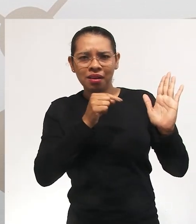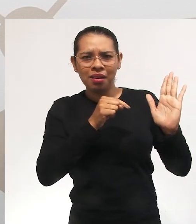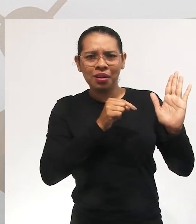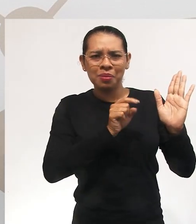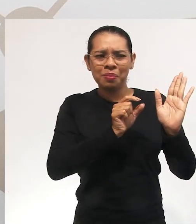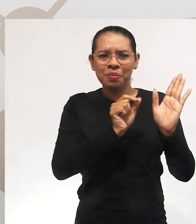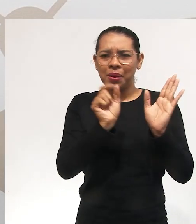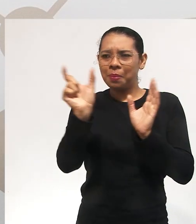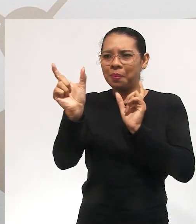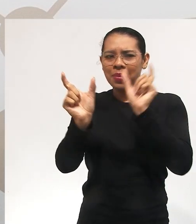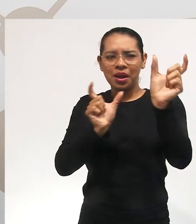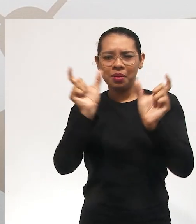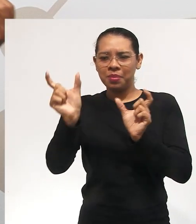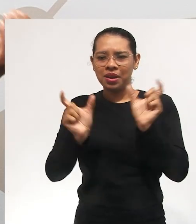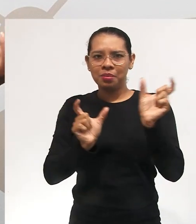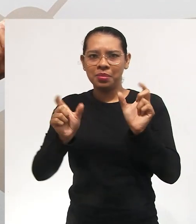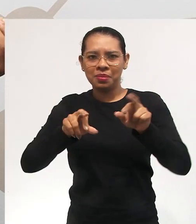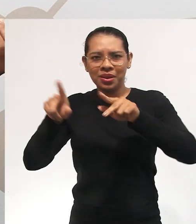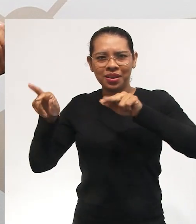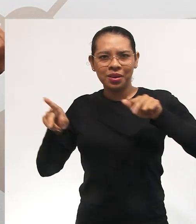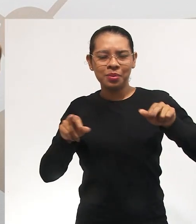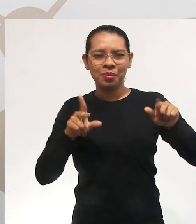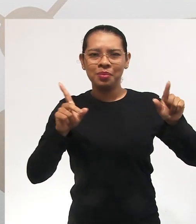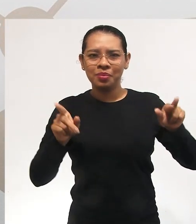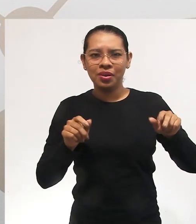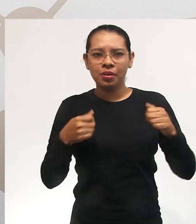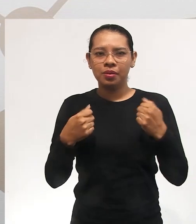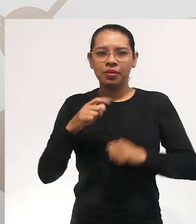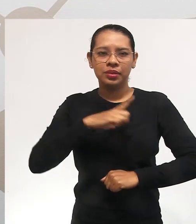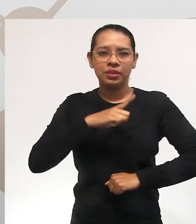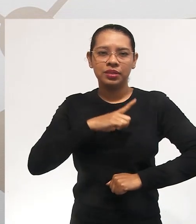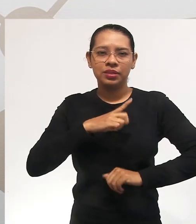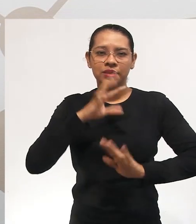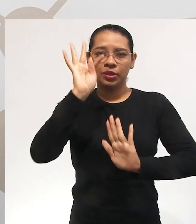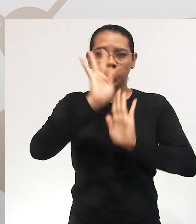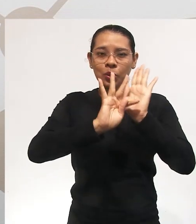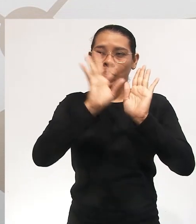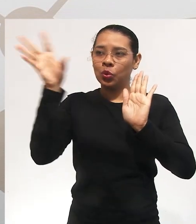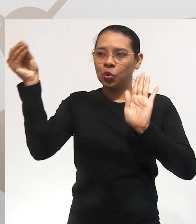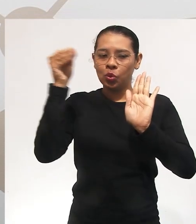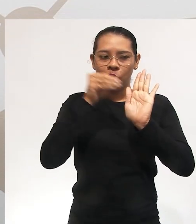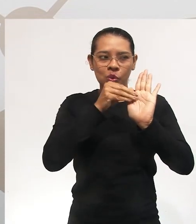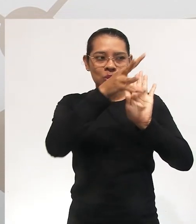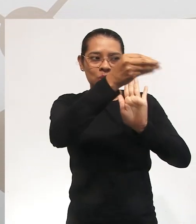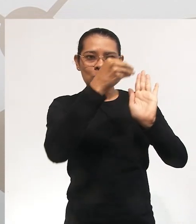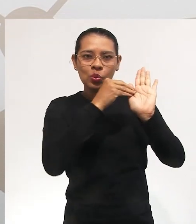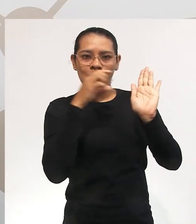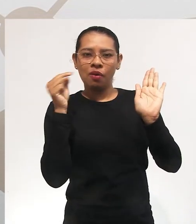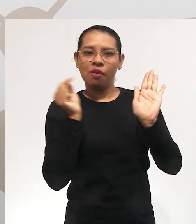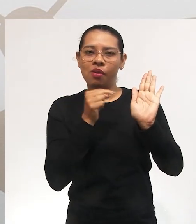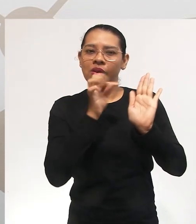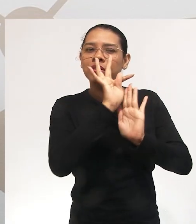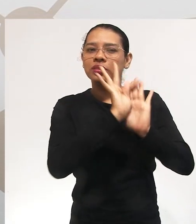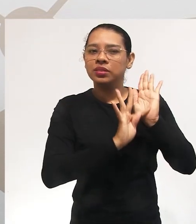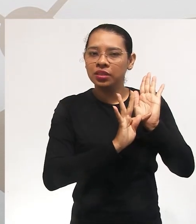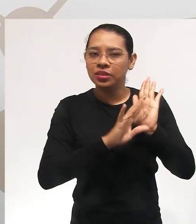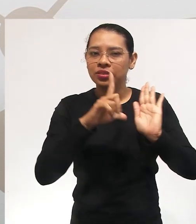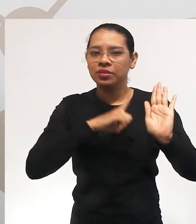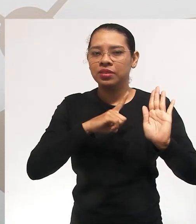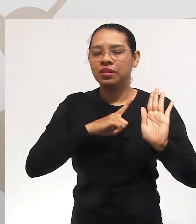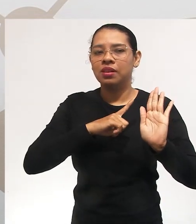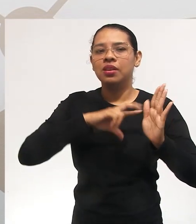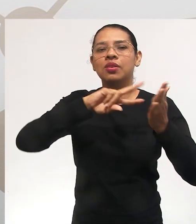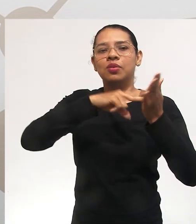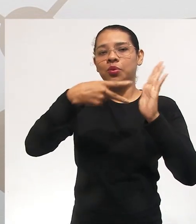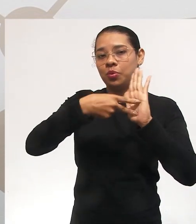sem sentido. Então, da importância de eu trazer todos os diferentes tipos de texto para a minha aula, mas eu tenho que me